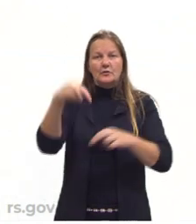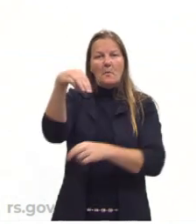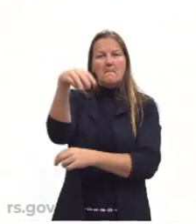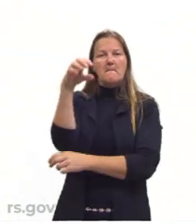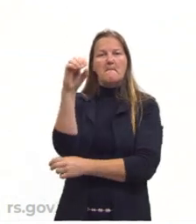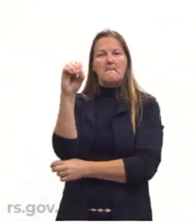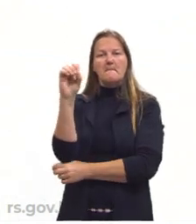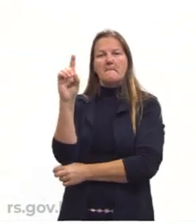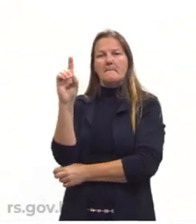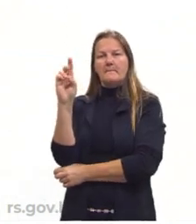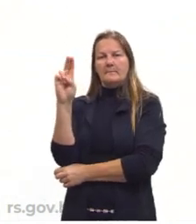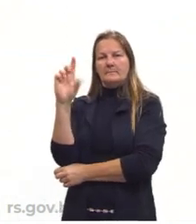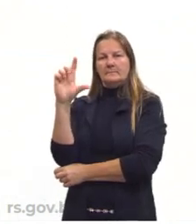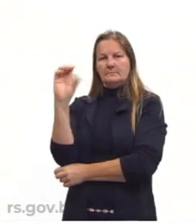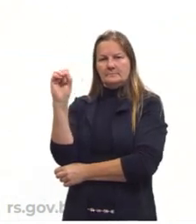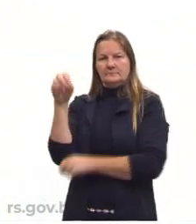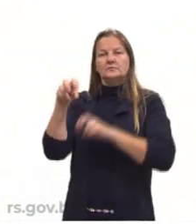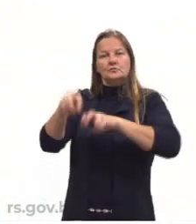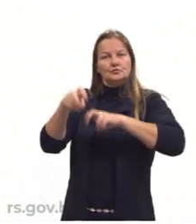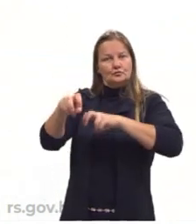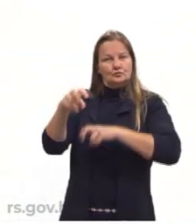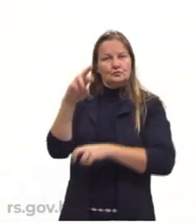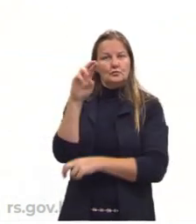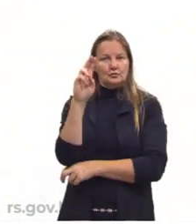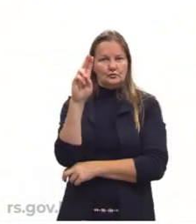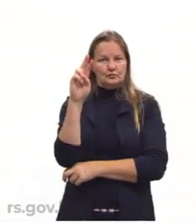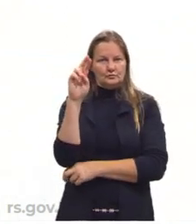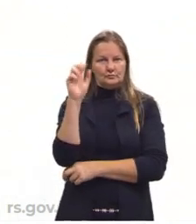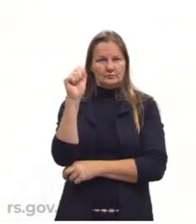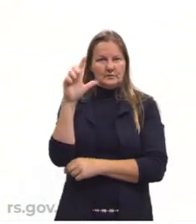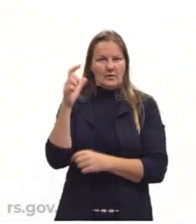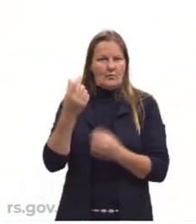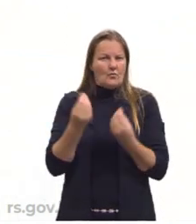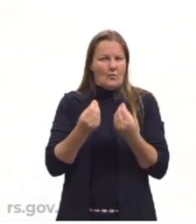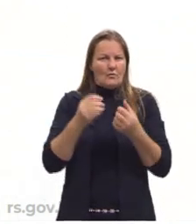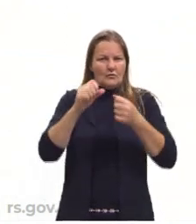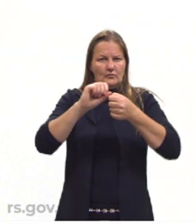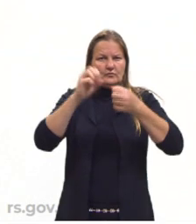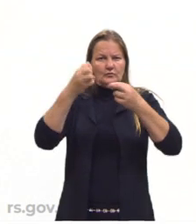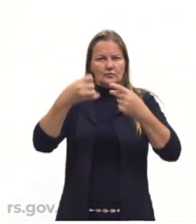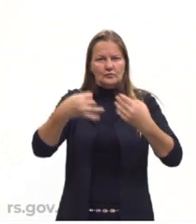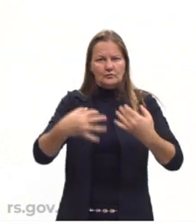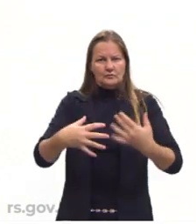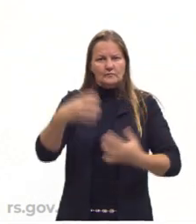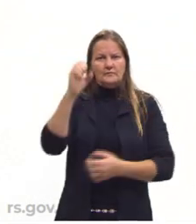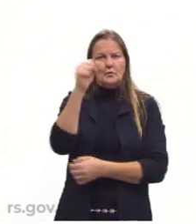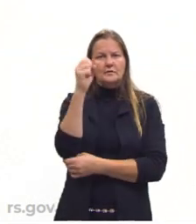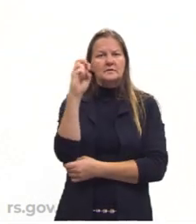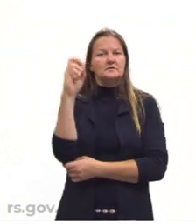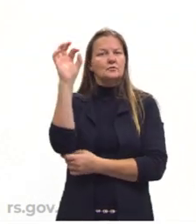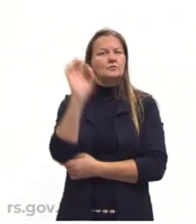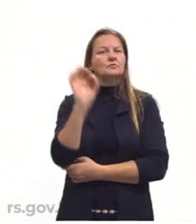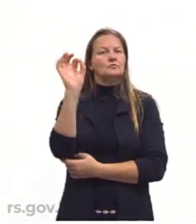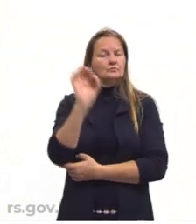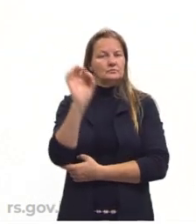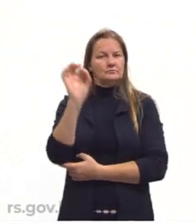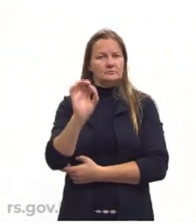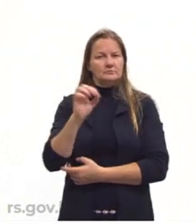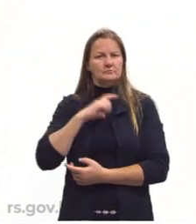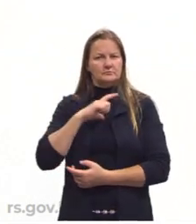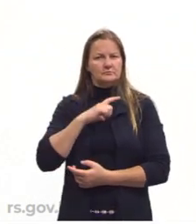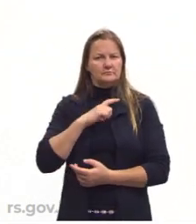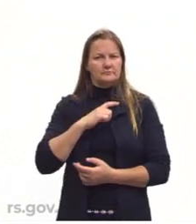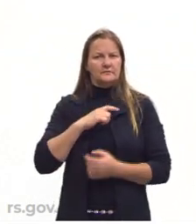dessas dessas dessas agricultura sair tá 85 porcento então dessas da